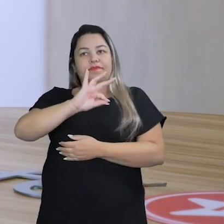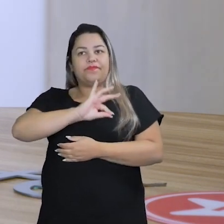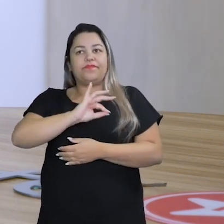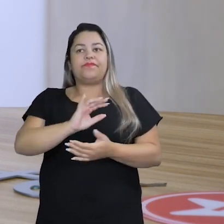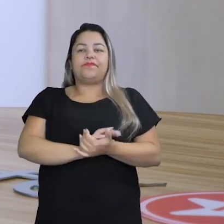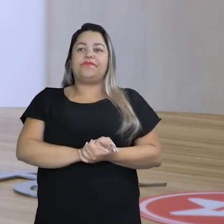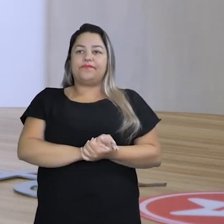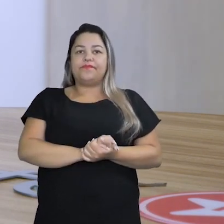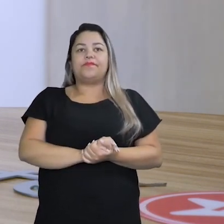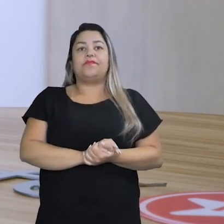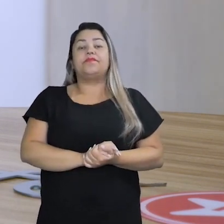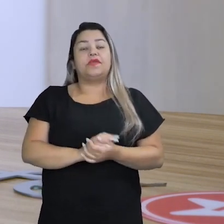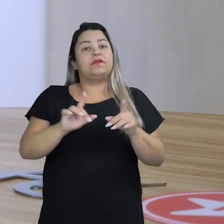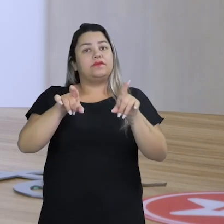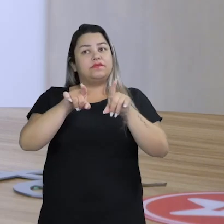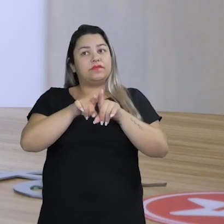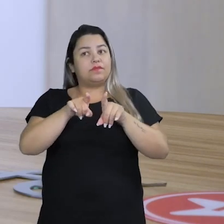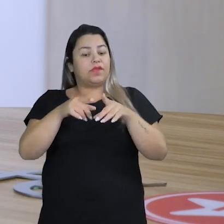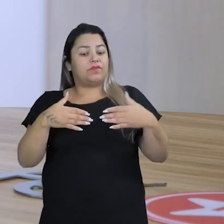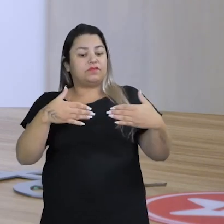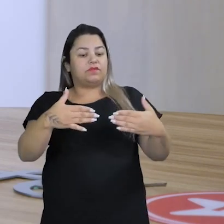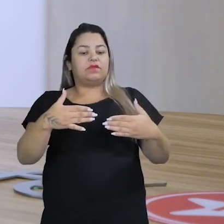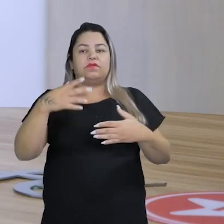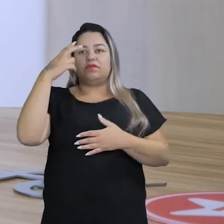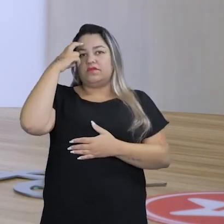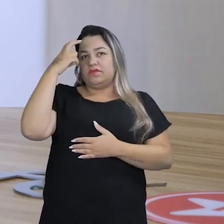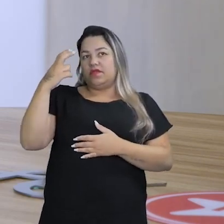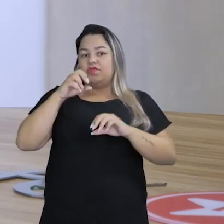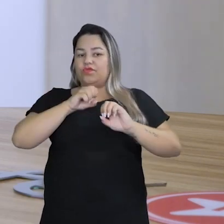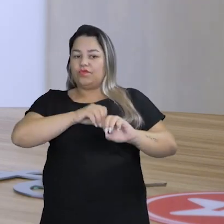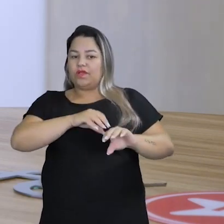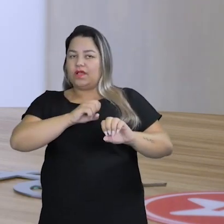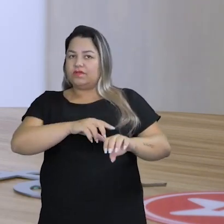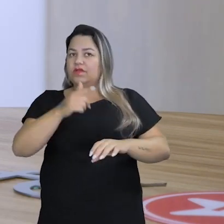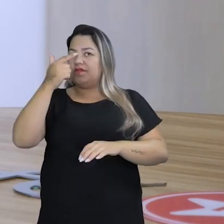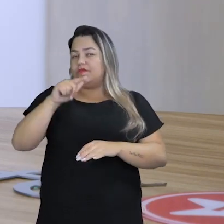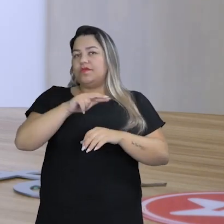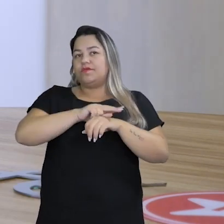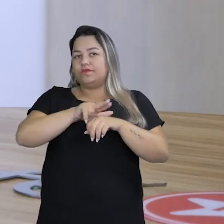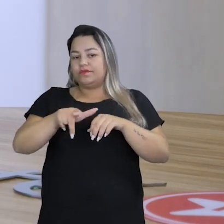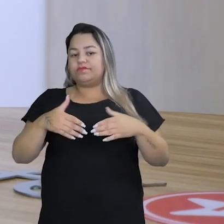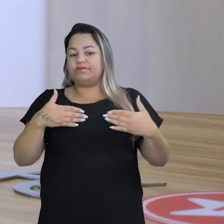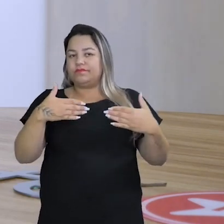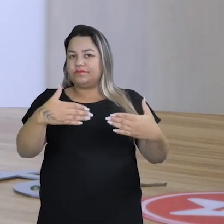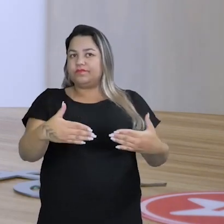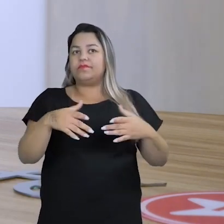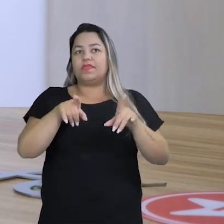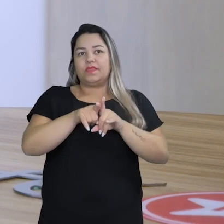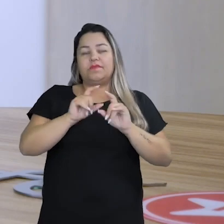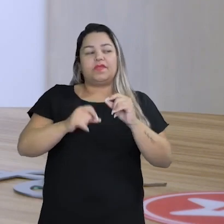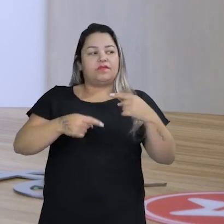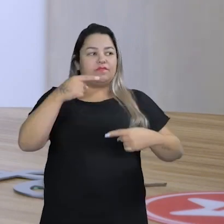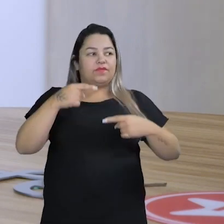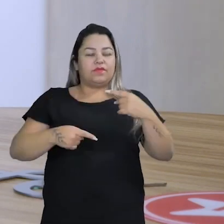Penha, mas também a articulação com o Ministério da Cultura, com o Ministério da Educação e outros ministérios de pastas sociais, para garantir que essas